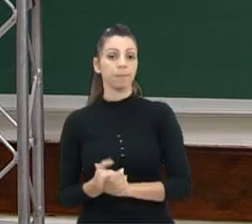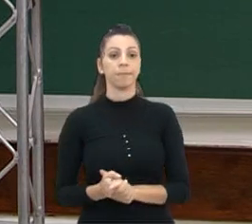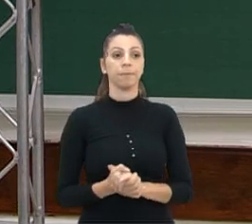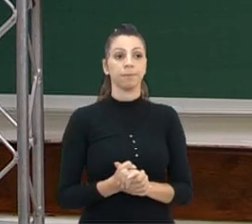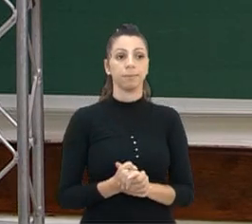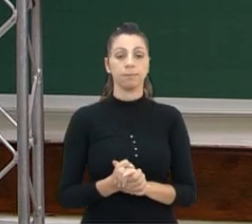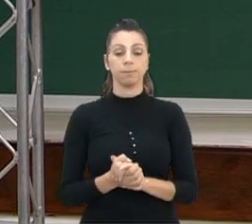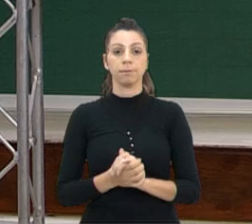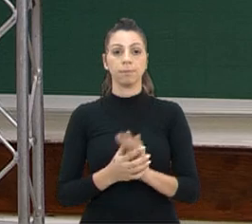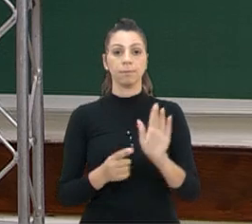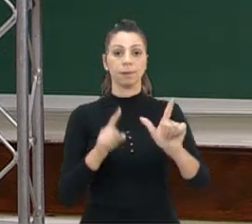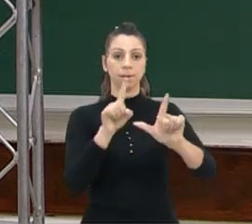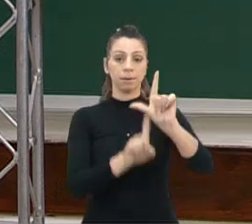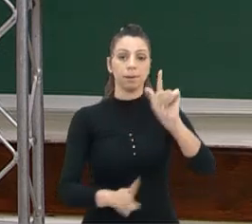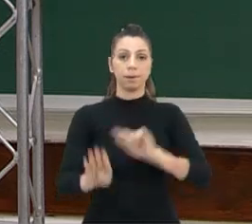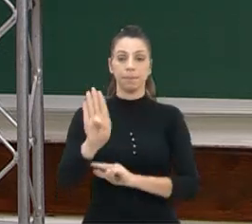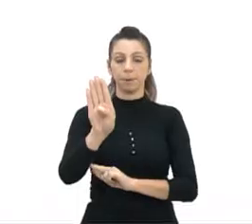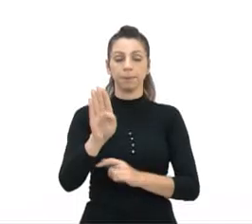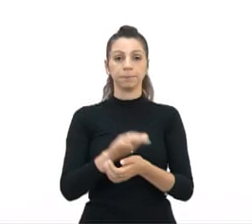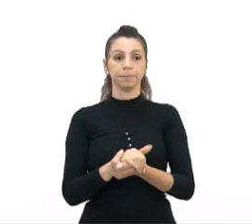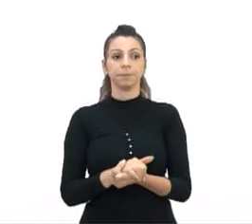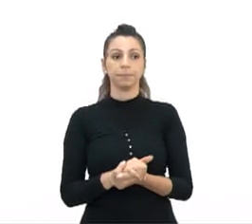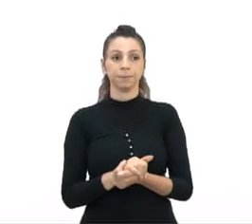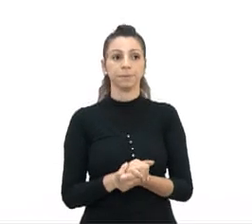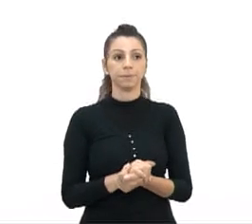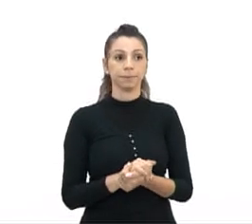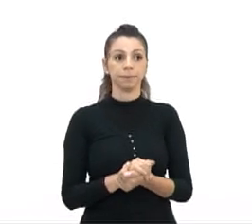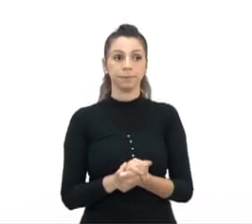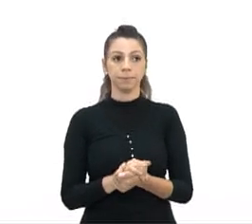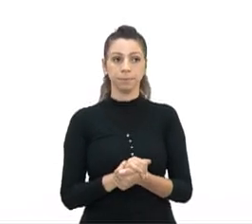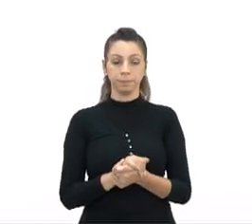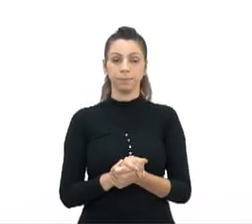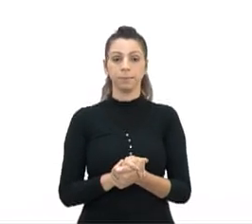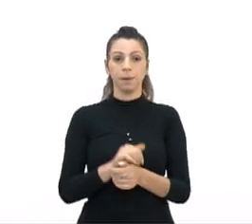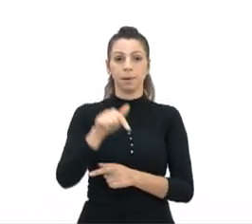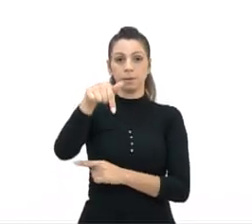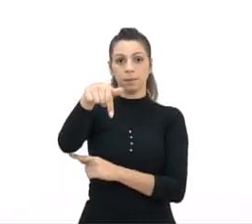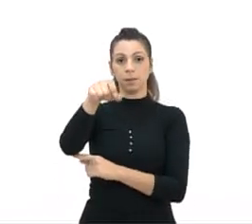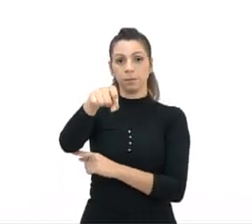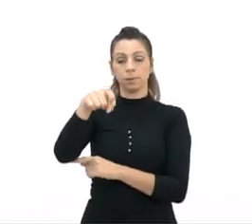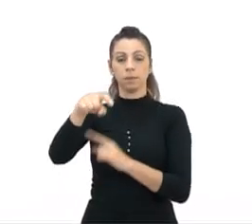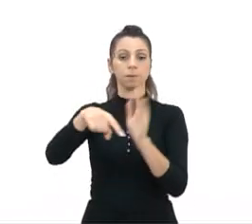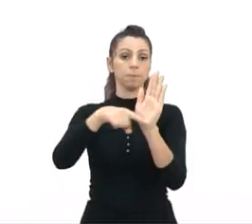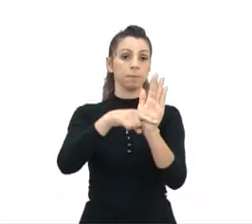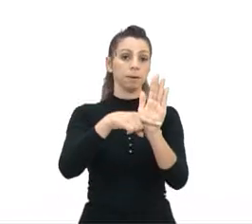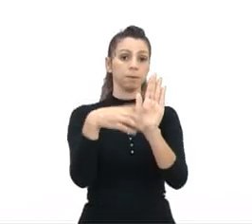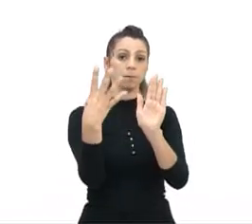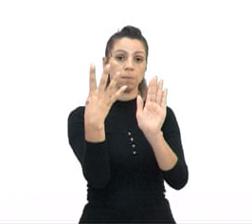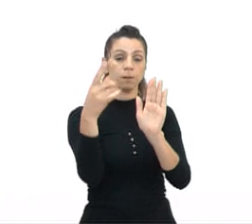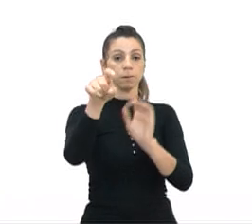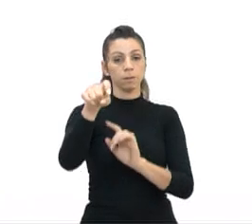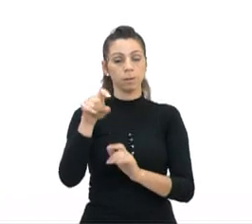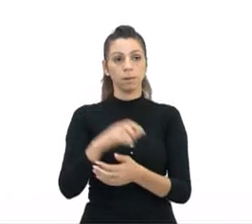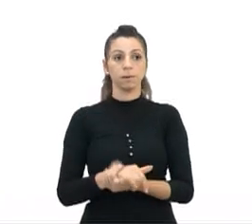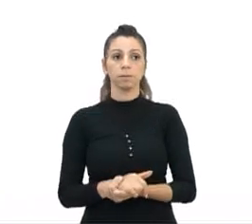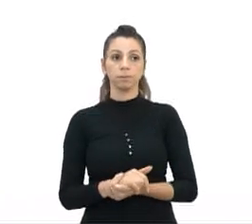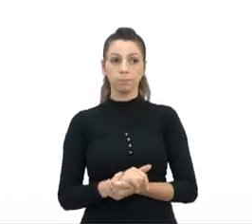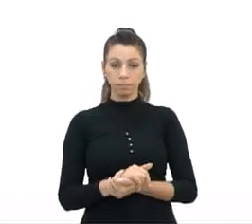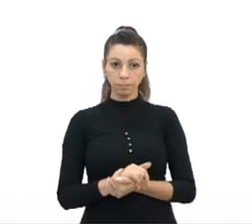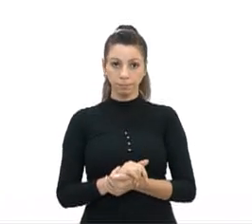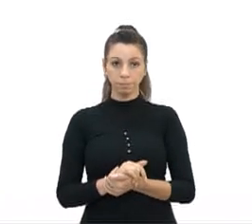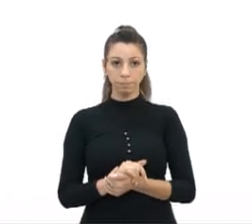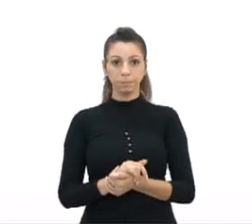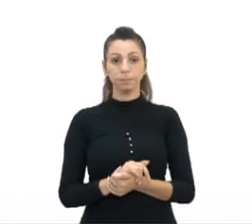letra B. Na letra B, o que eu fiz? Era 7x menos 4x. Desenhei um